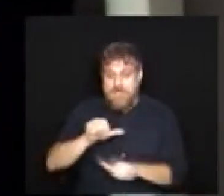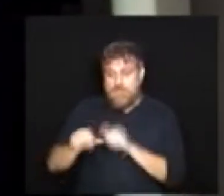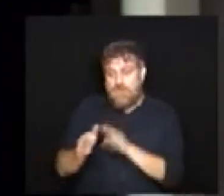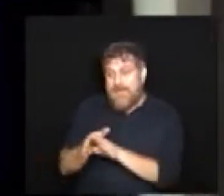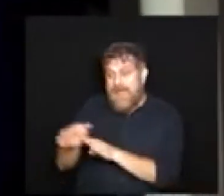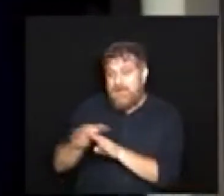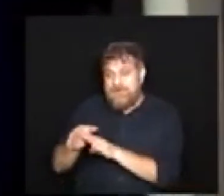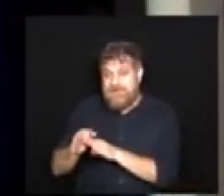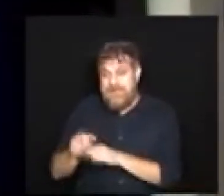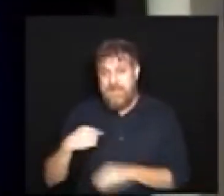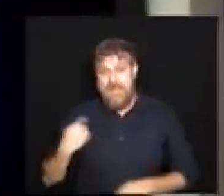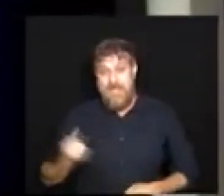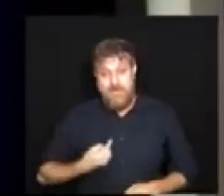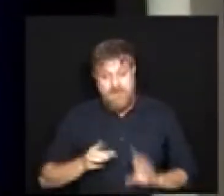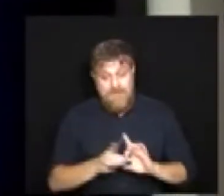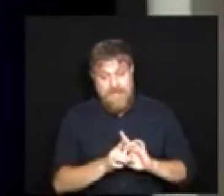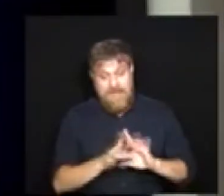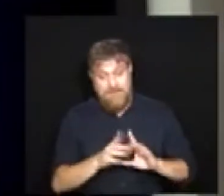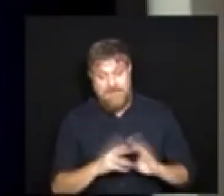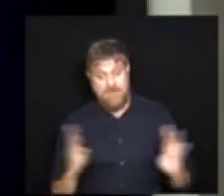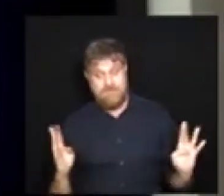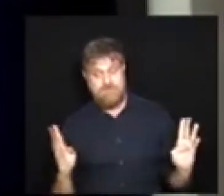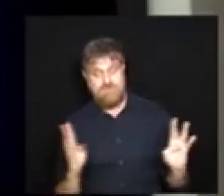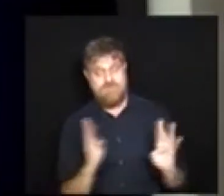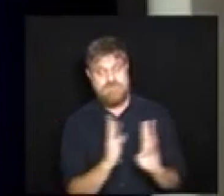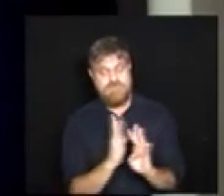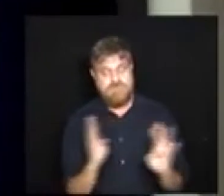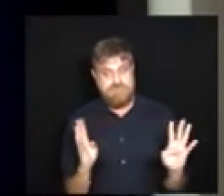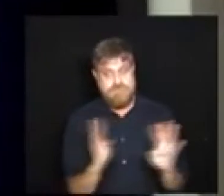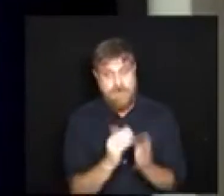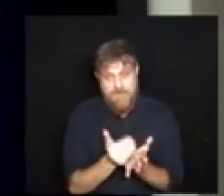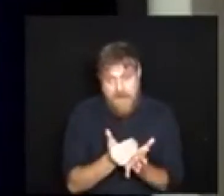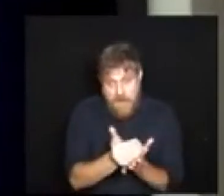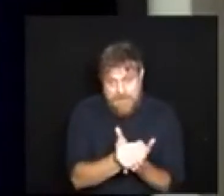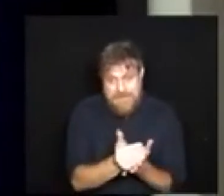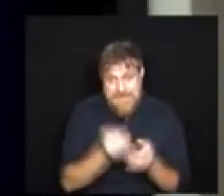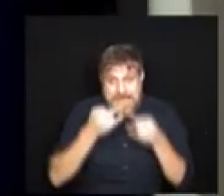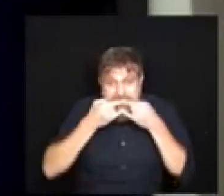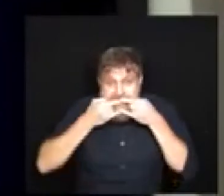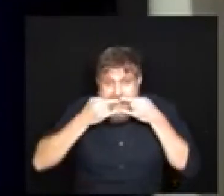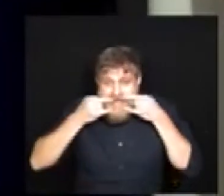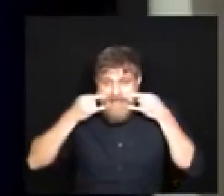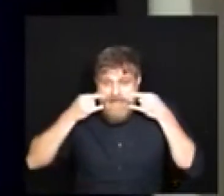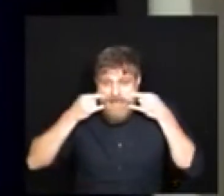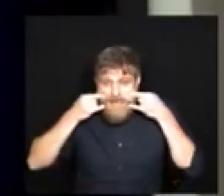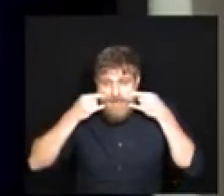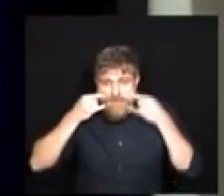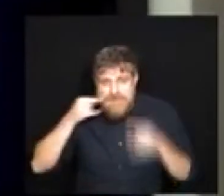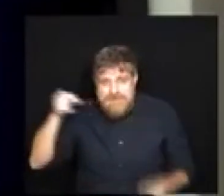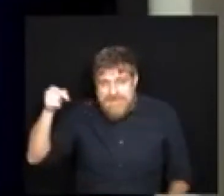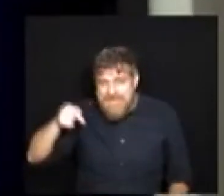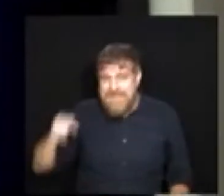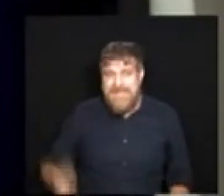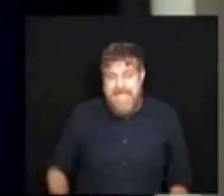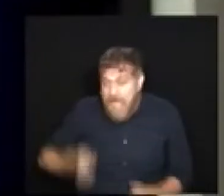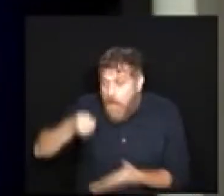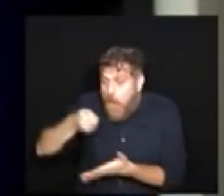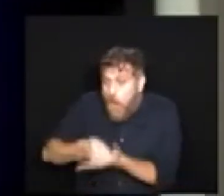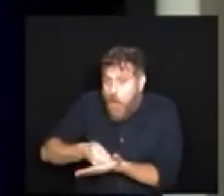como a gente vai abrir mais, nós vamos ter a máscara praticamente como um item